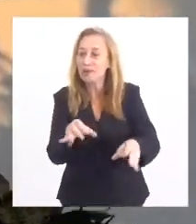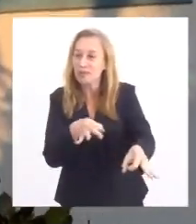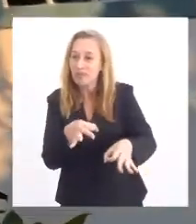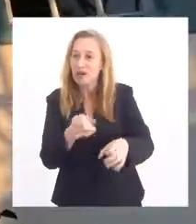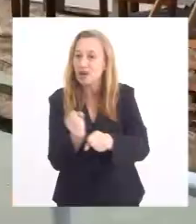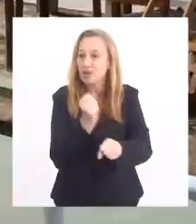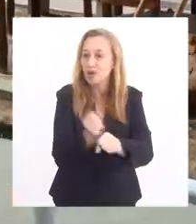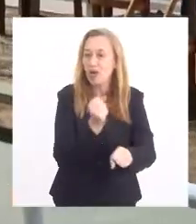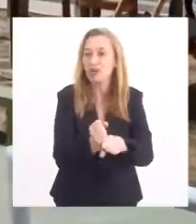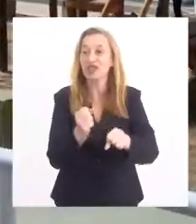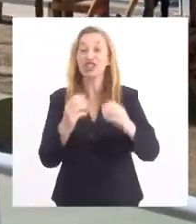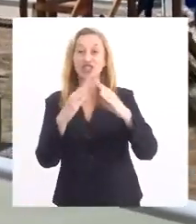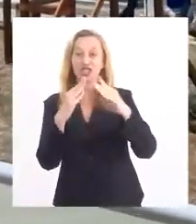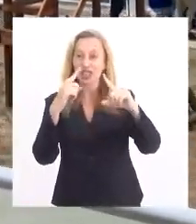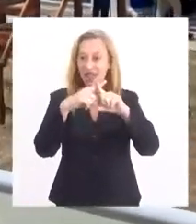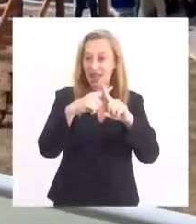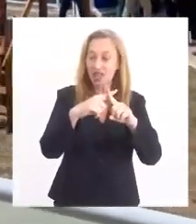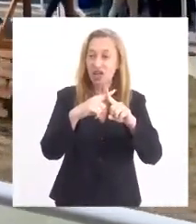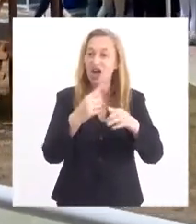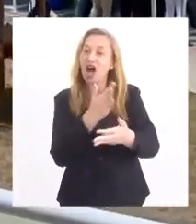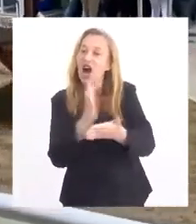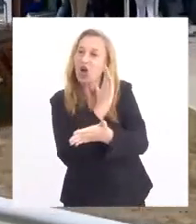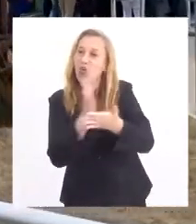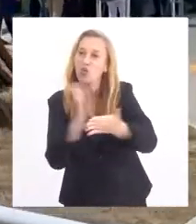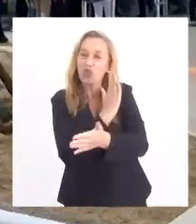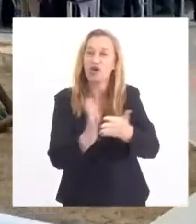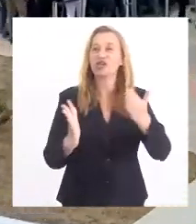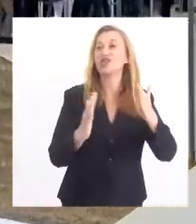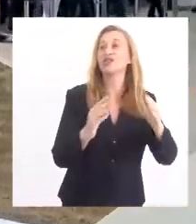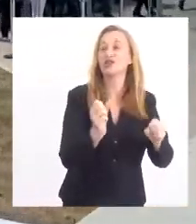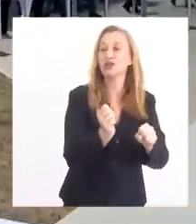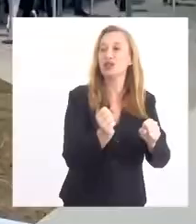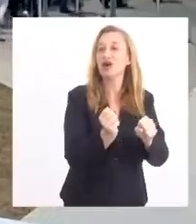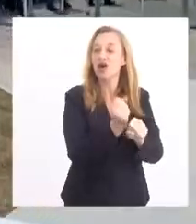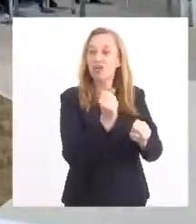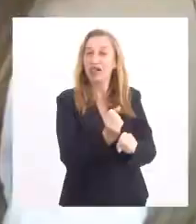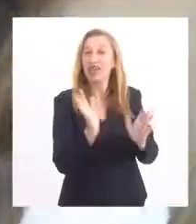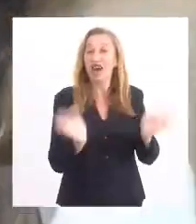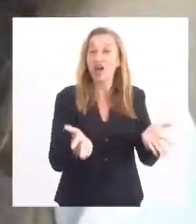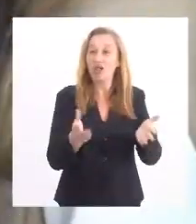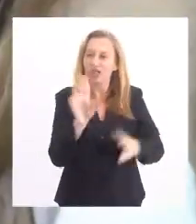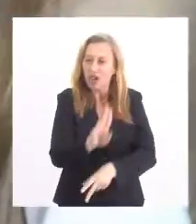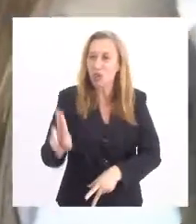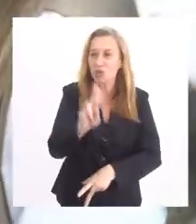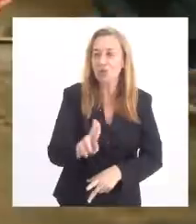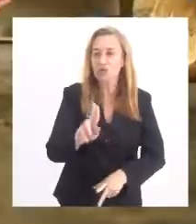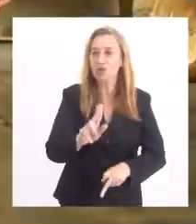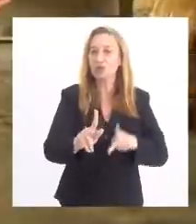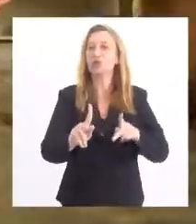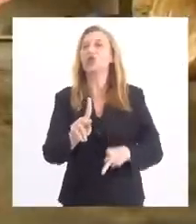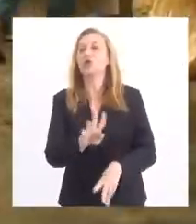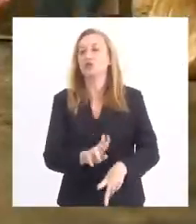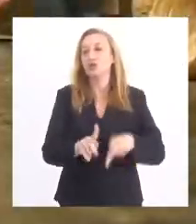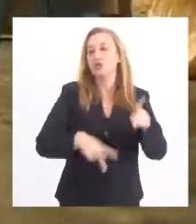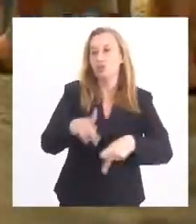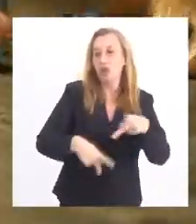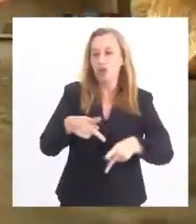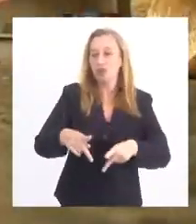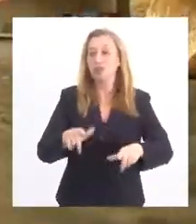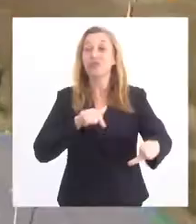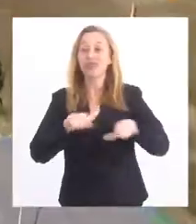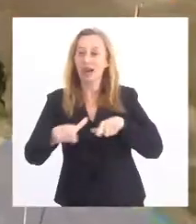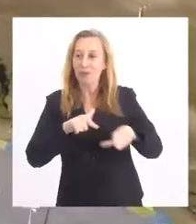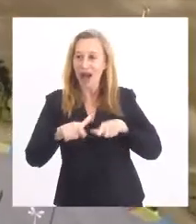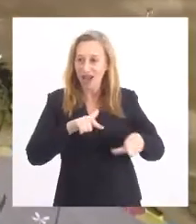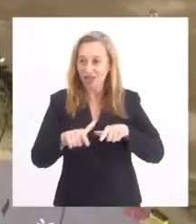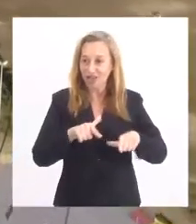prédios históricos são algumas das obras que agora estão em uso pela população gerando emprego e desenvolvimento para